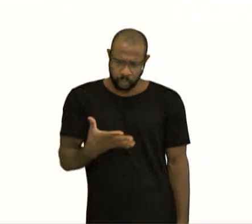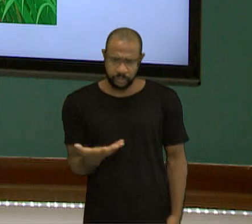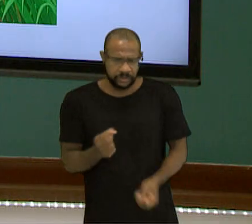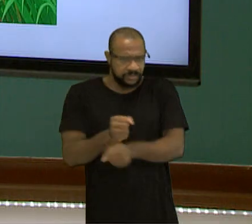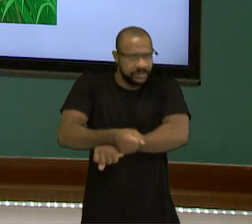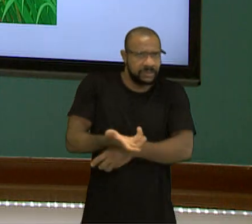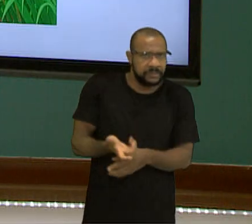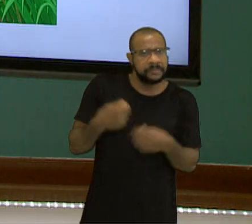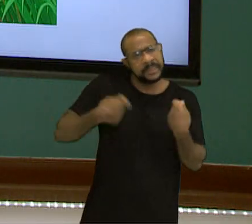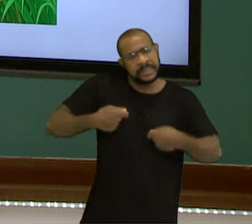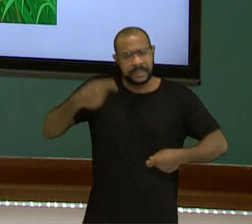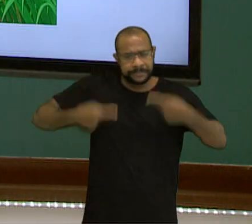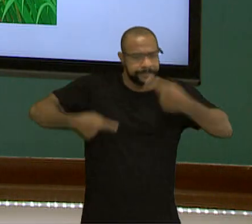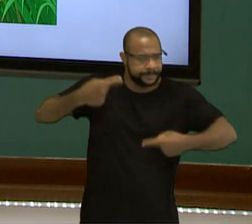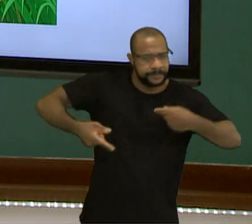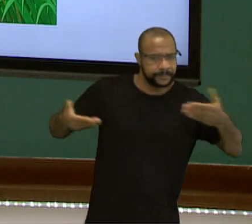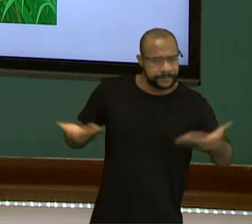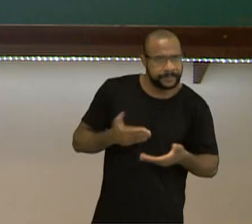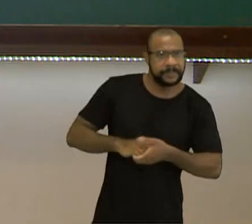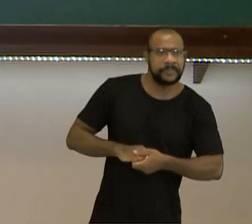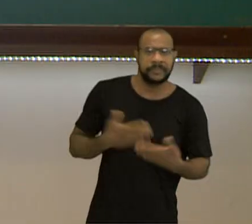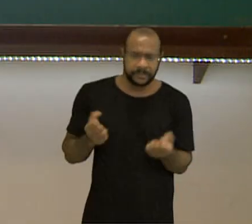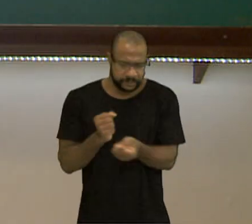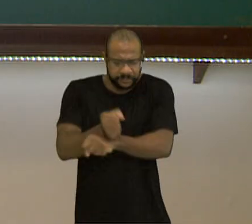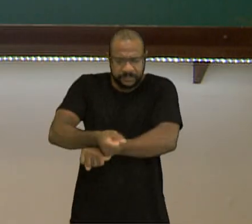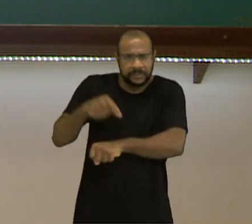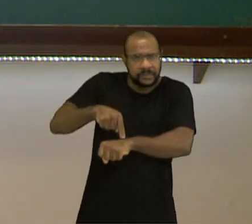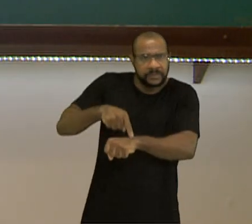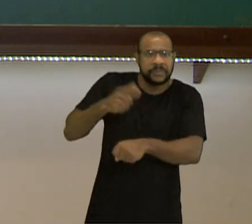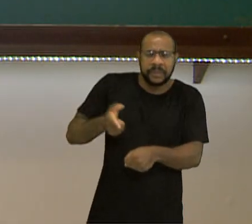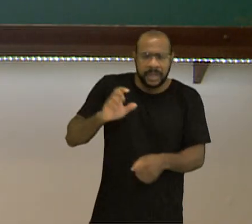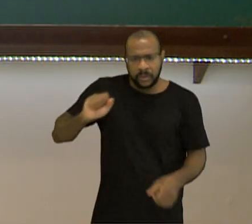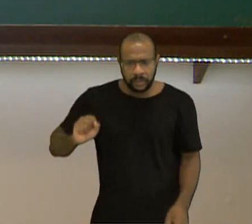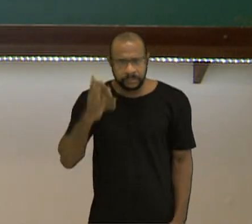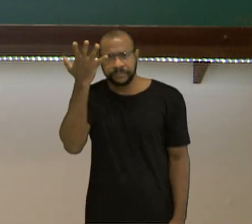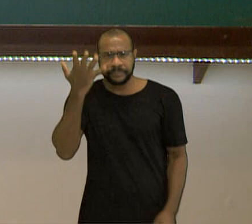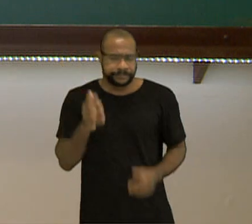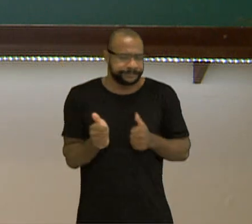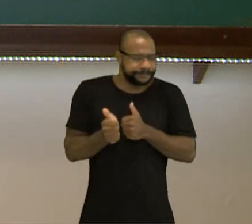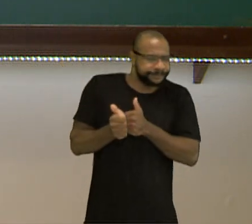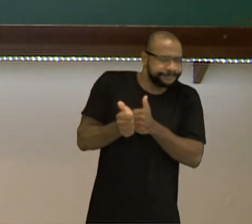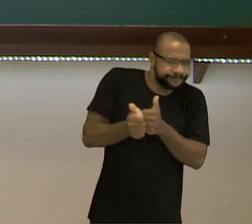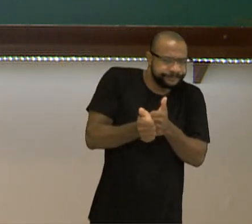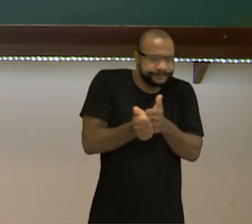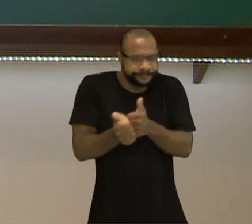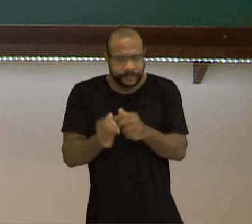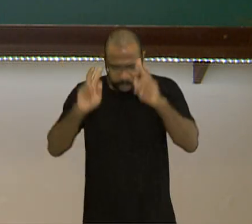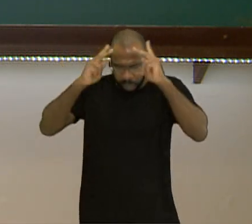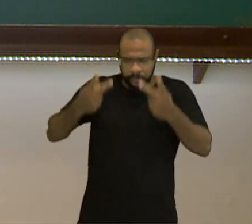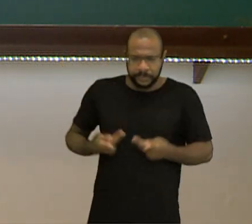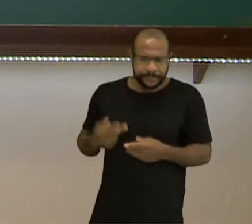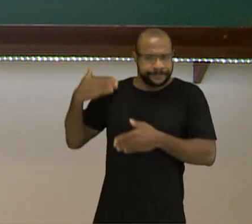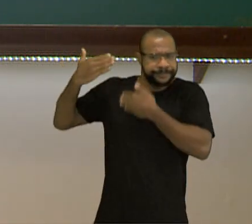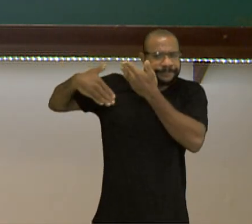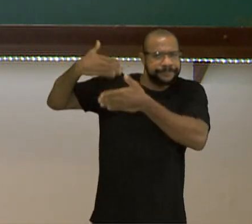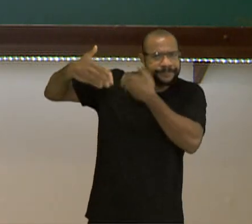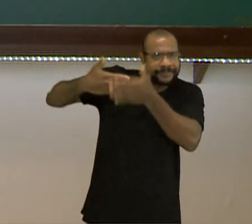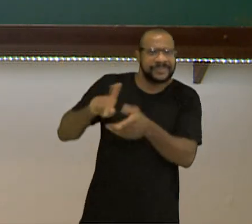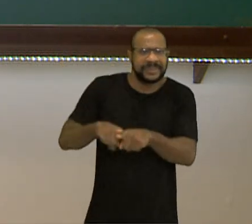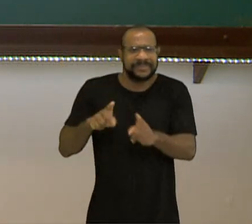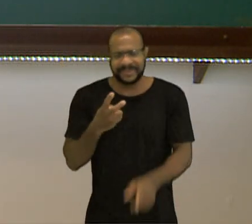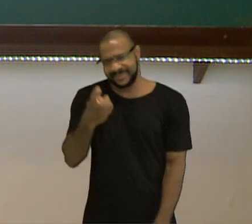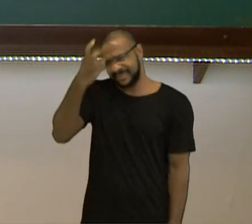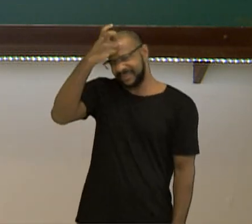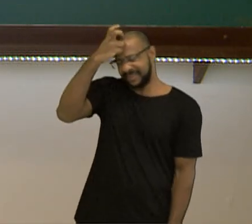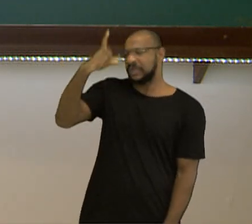questões, debater algumas questões. A escravidão, ela é um fenômeno que acompanha a humanidade ao longo dos tempos. No Egito Antigo